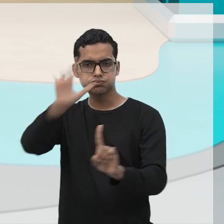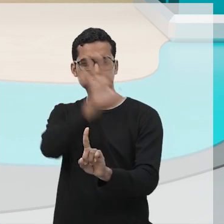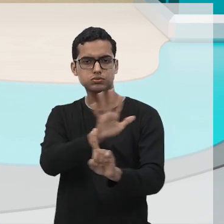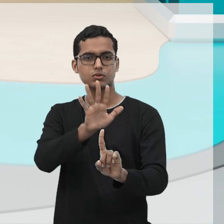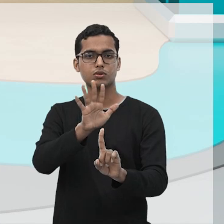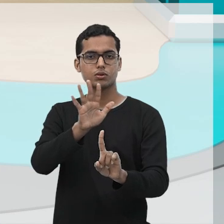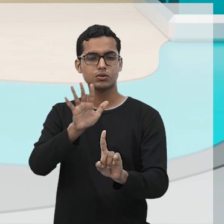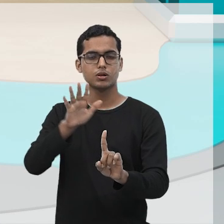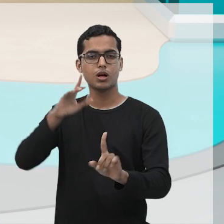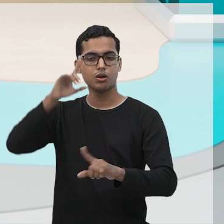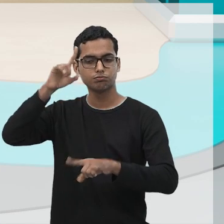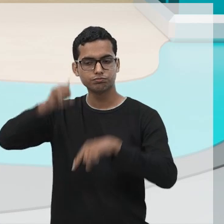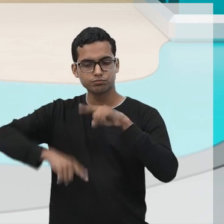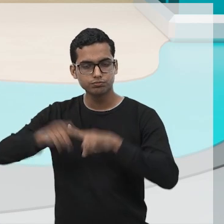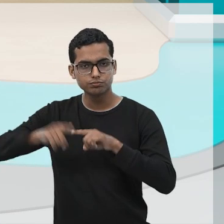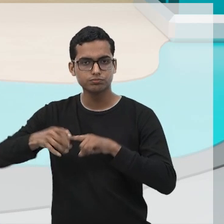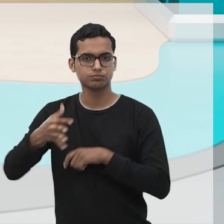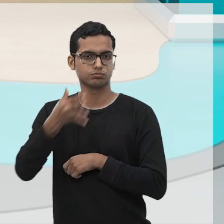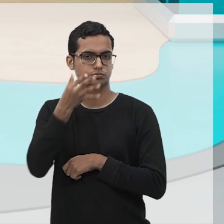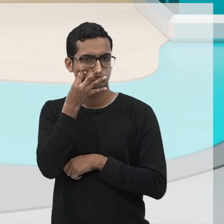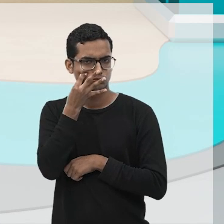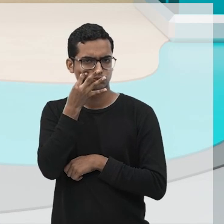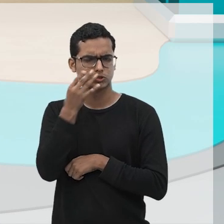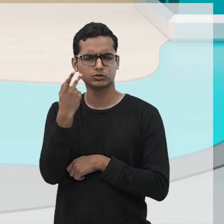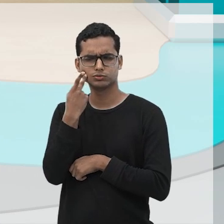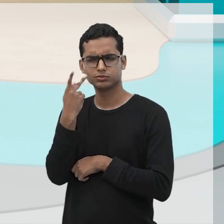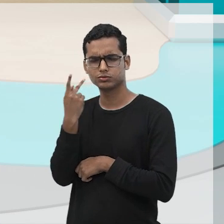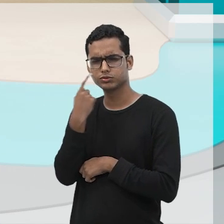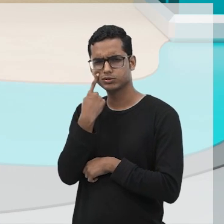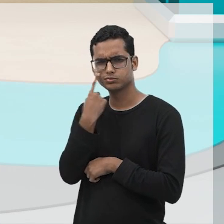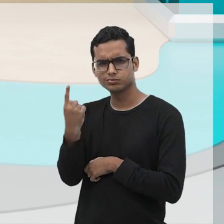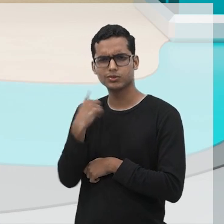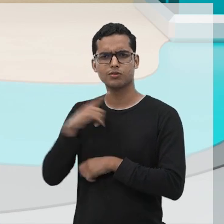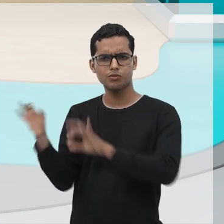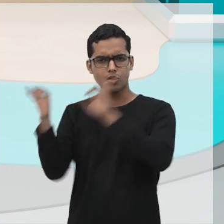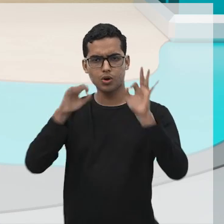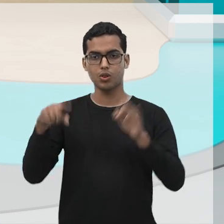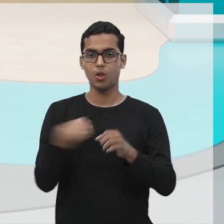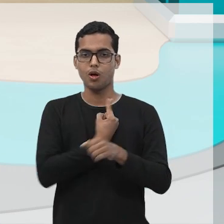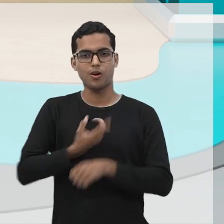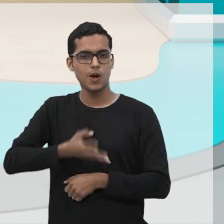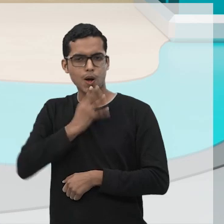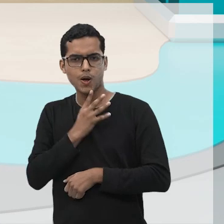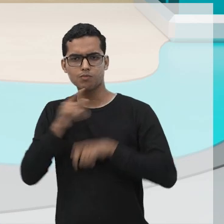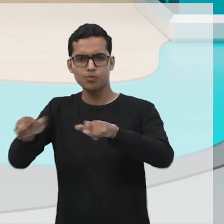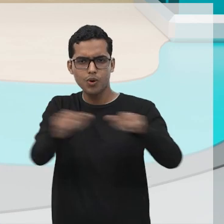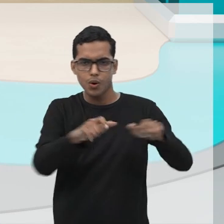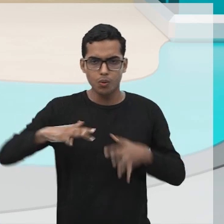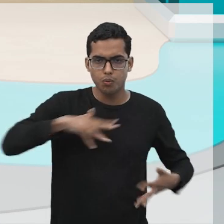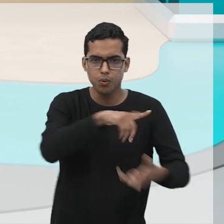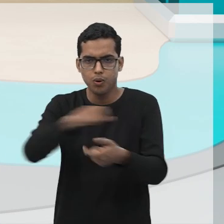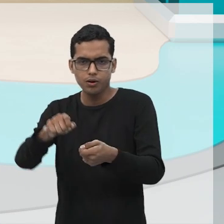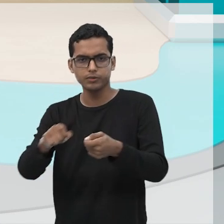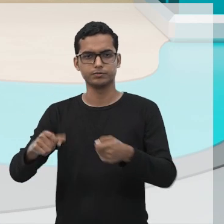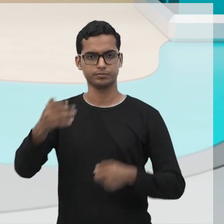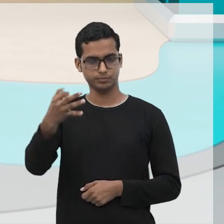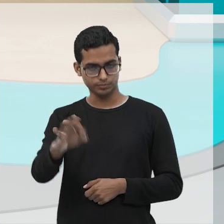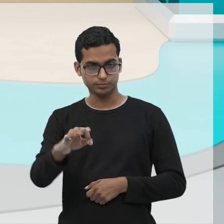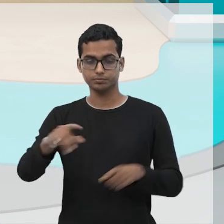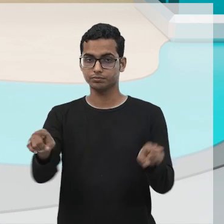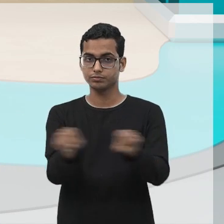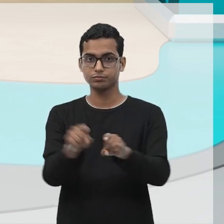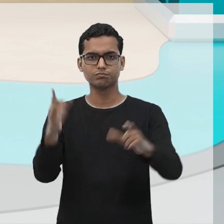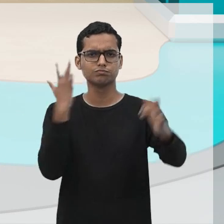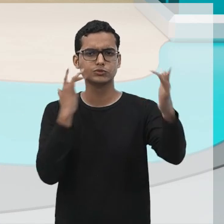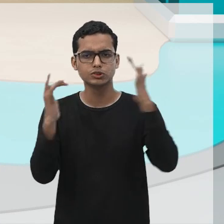físico. Vocês viram que nós viajamos para várias partes do mundo. Então, para que aconteça o